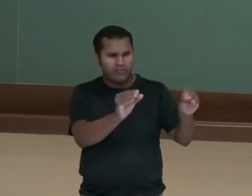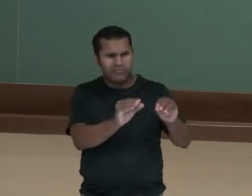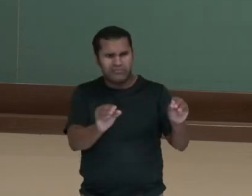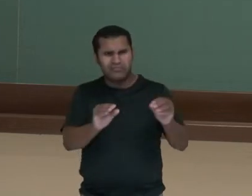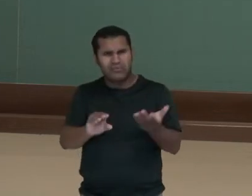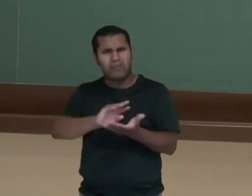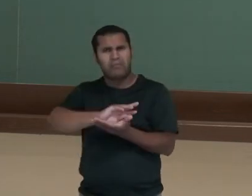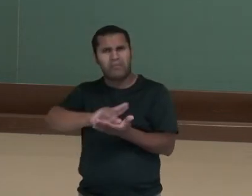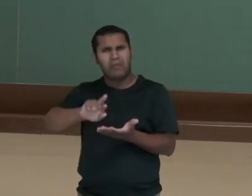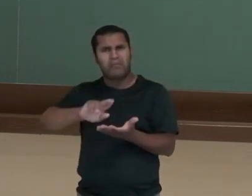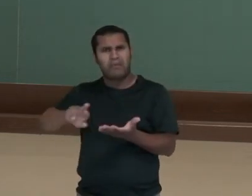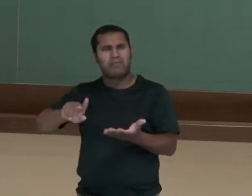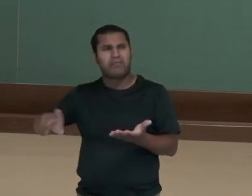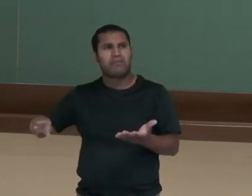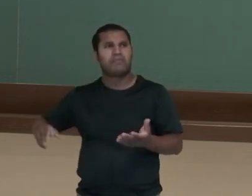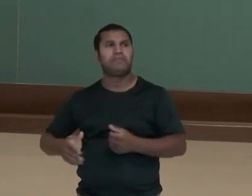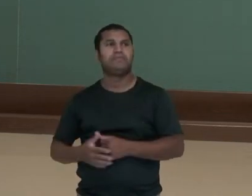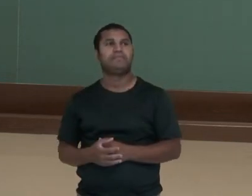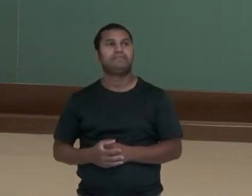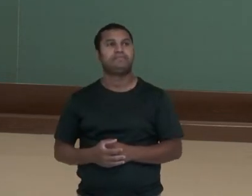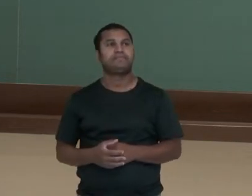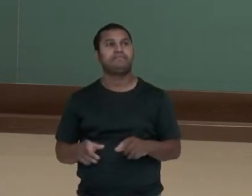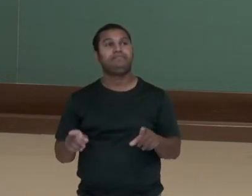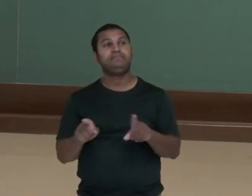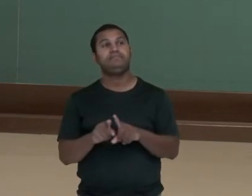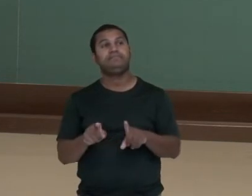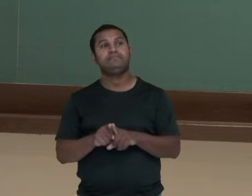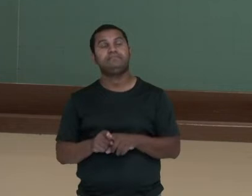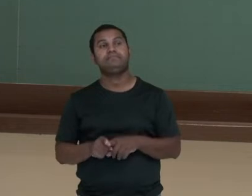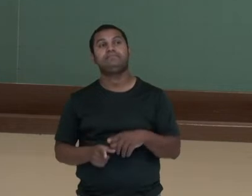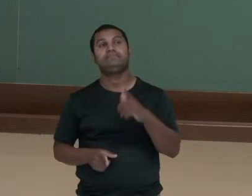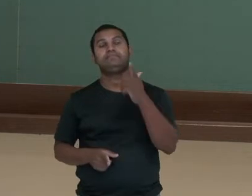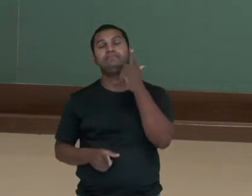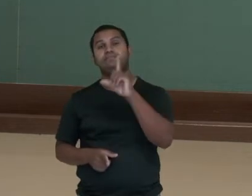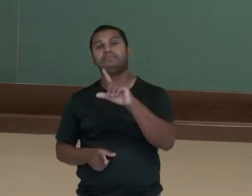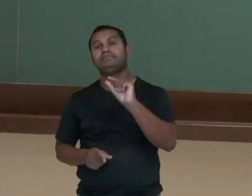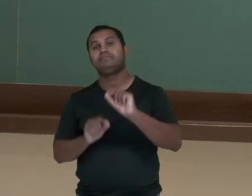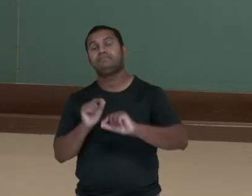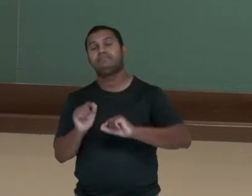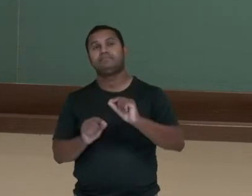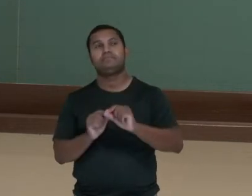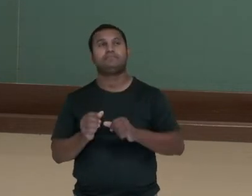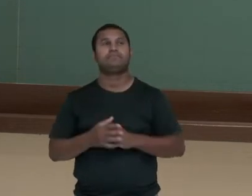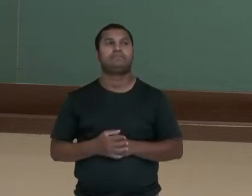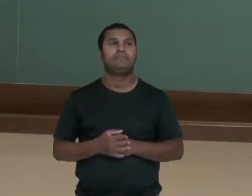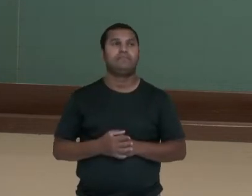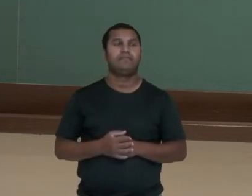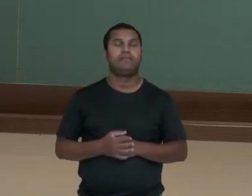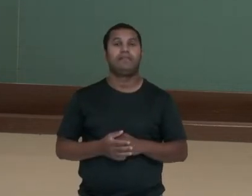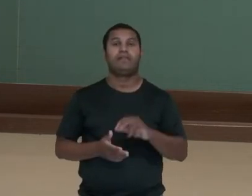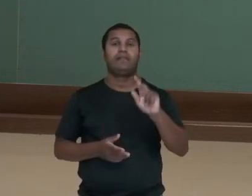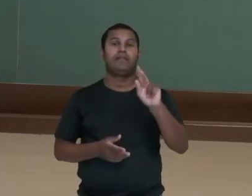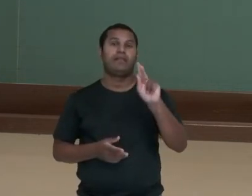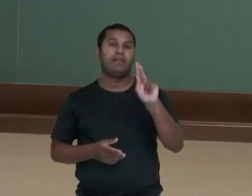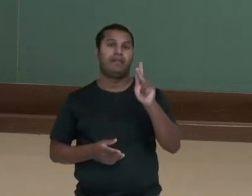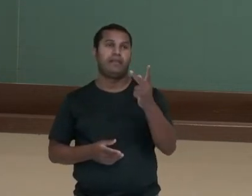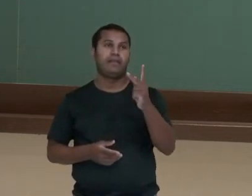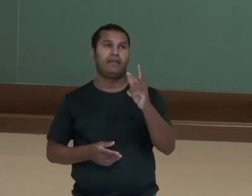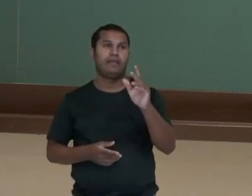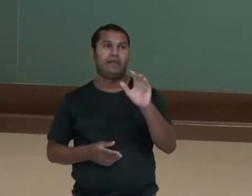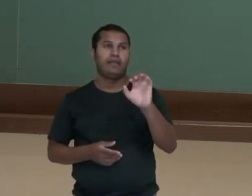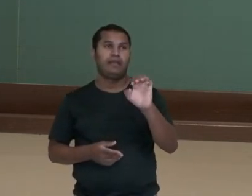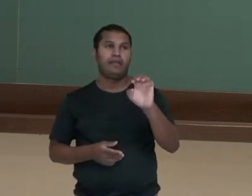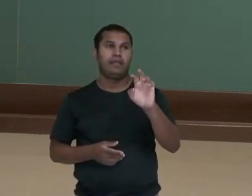tem várias formas de reprodução. Os seres vivos, eles possuem a hereditariedade. O que